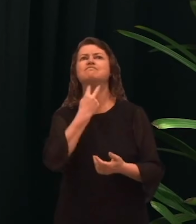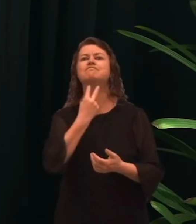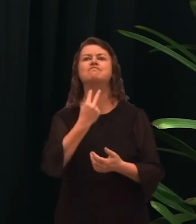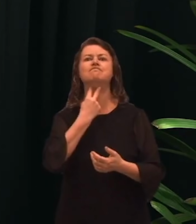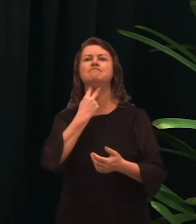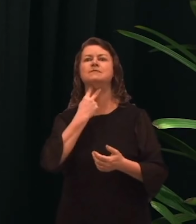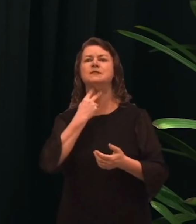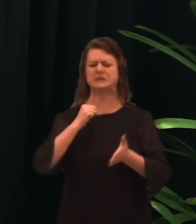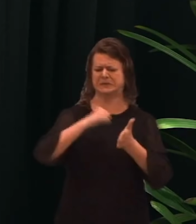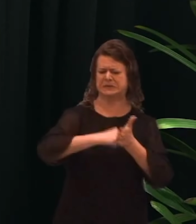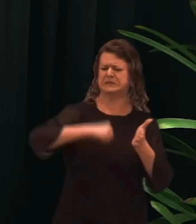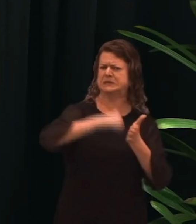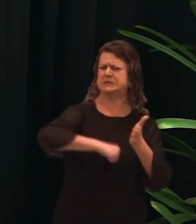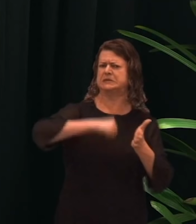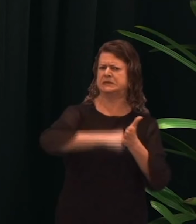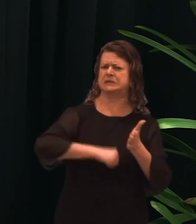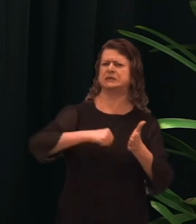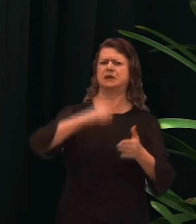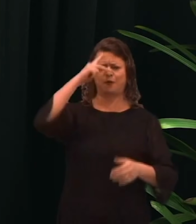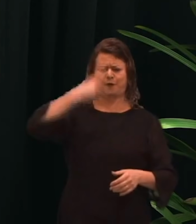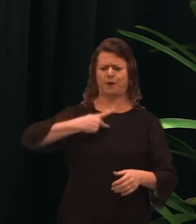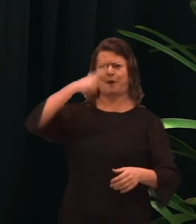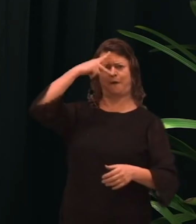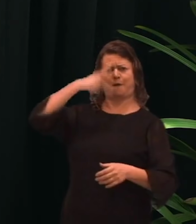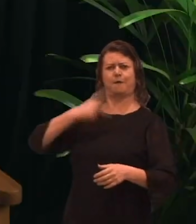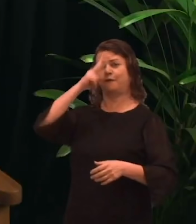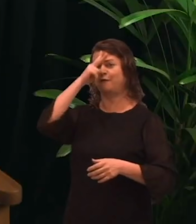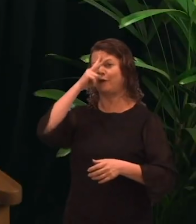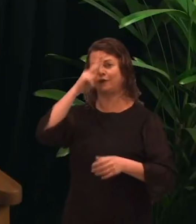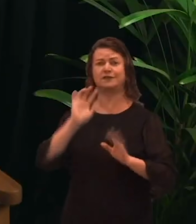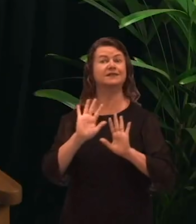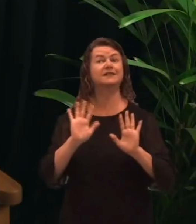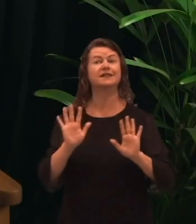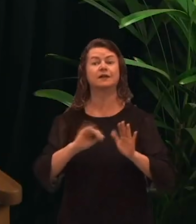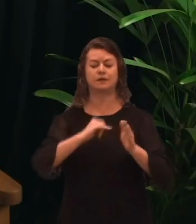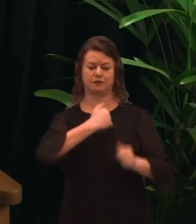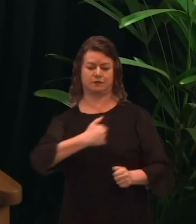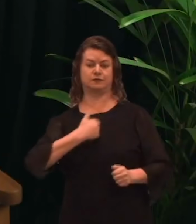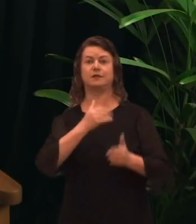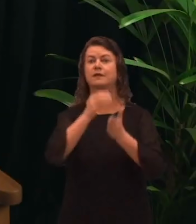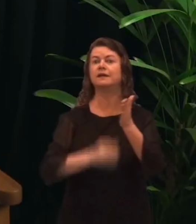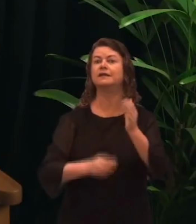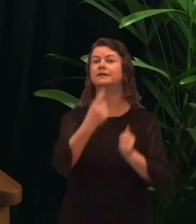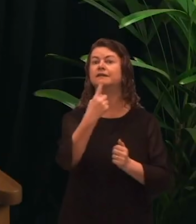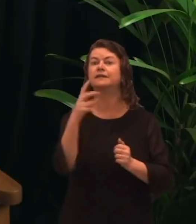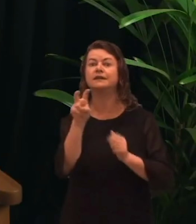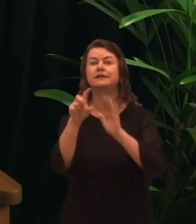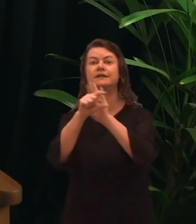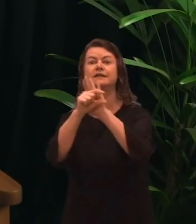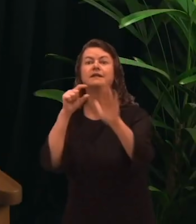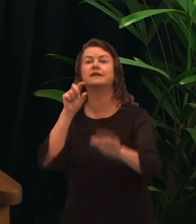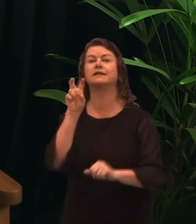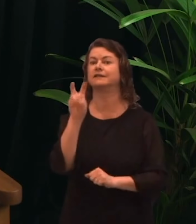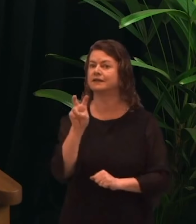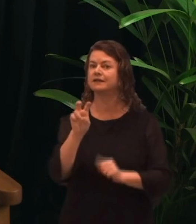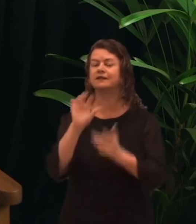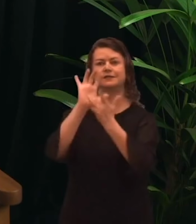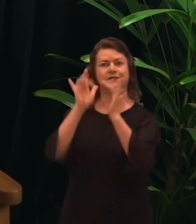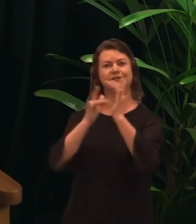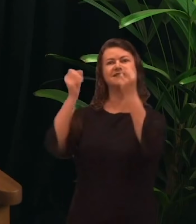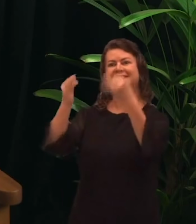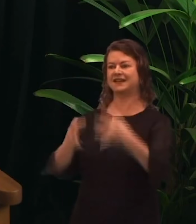é algo que se adquire com a força humana. Jesus, no Evangelho de João, no capítulo 15, no